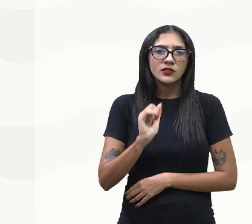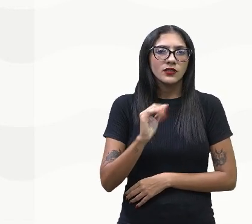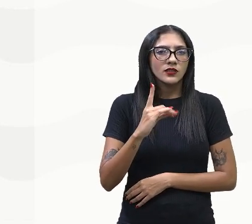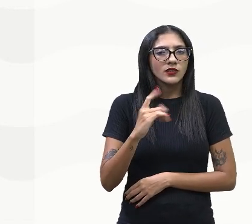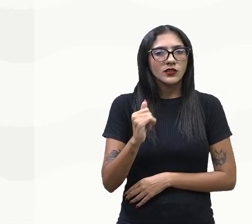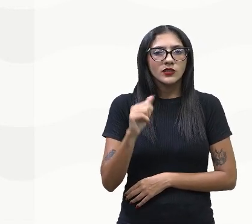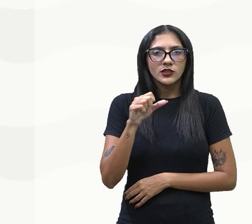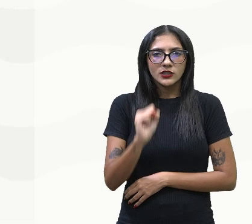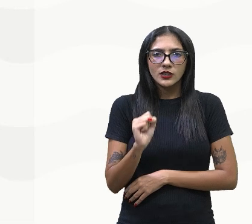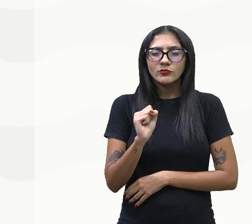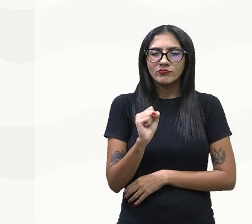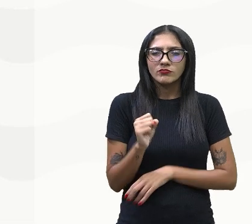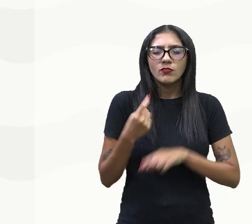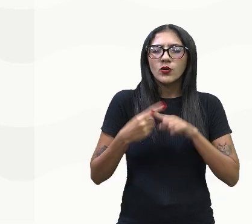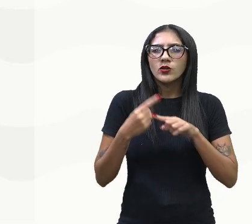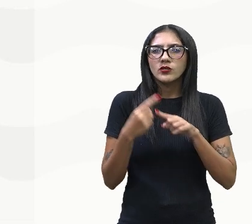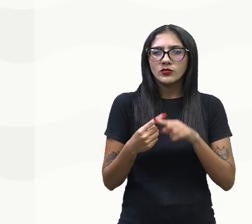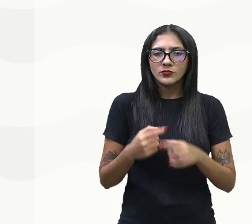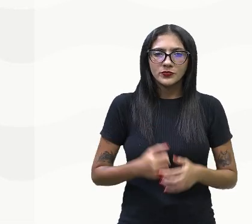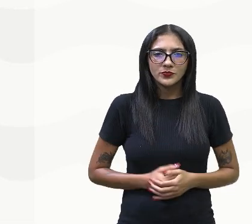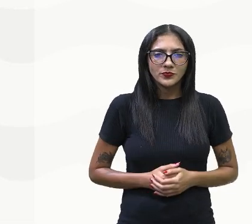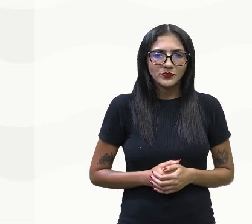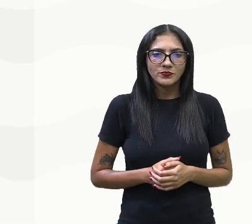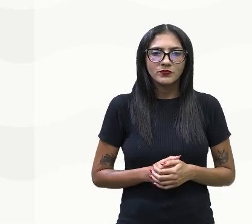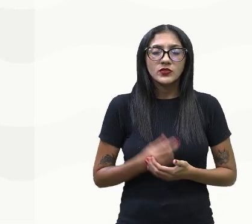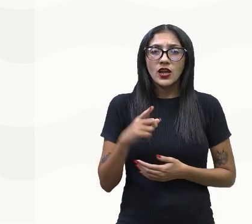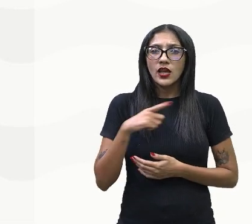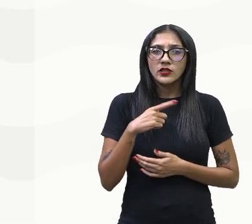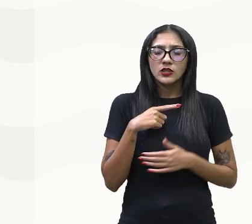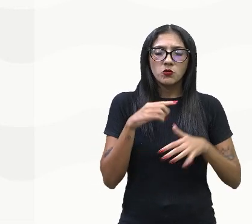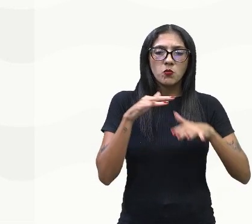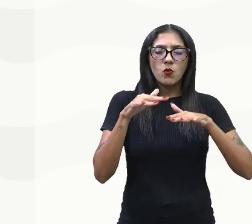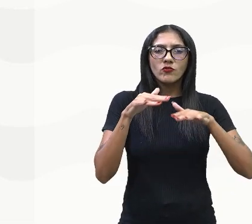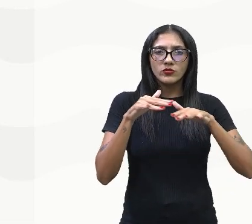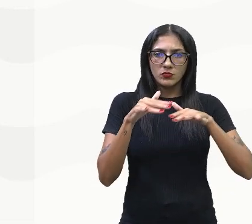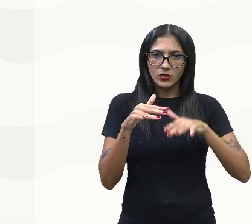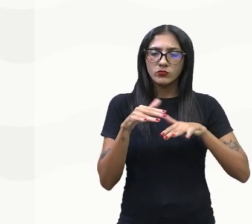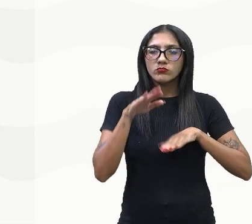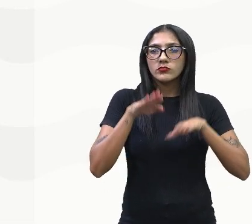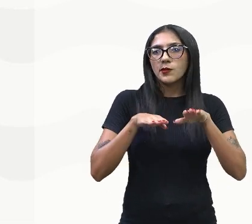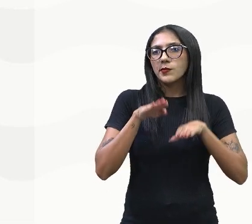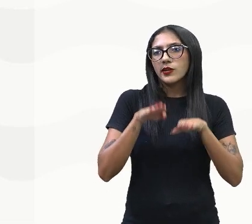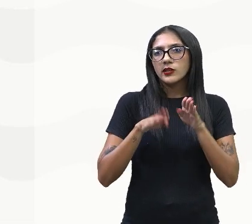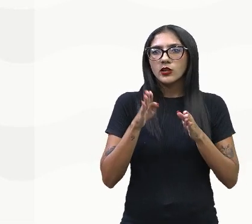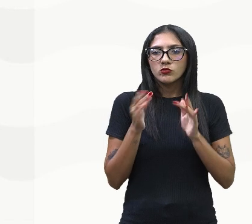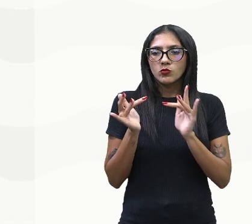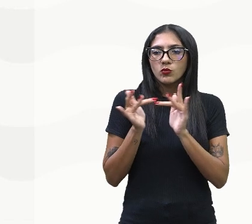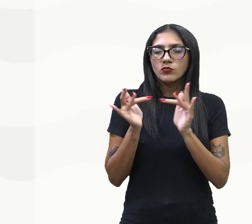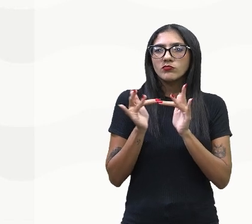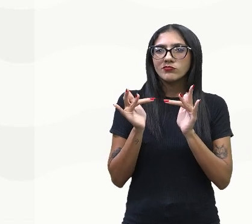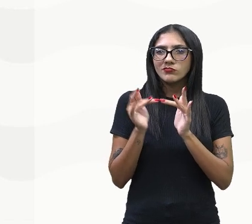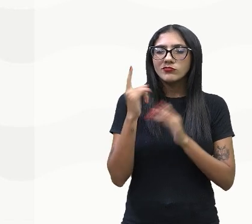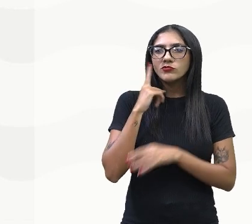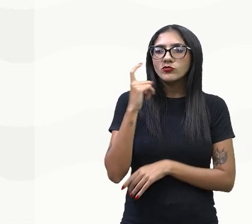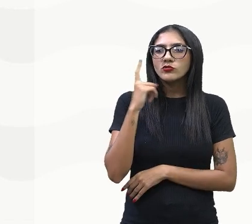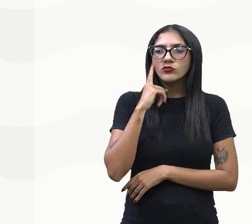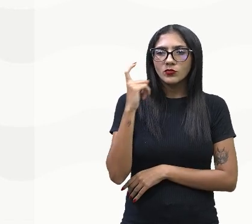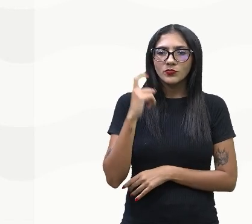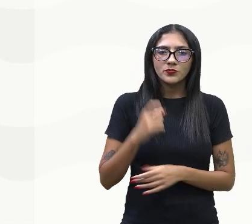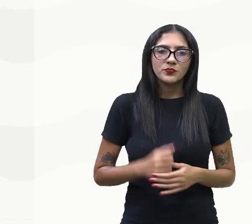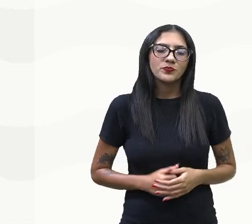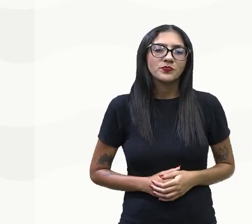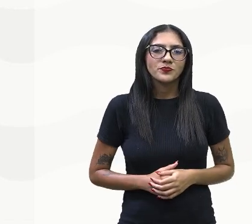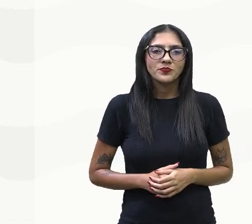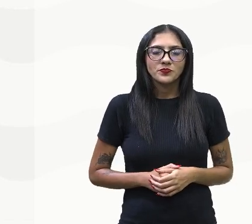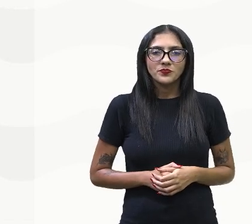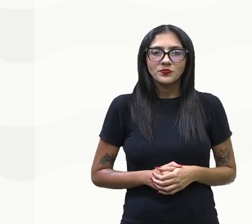ciliadas. Por que isso, né, pessoal? Elas vibram de acordo com o estímulo sonoro. E aqui vocês